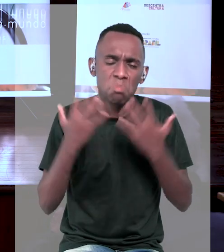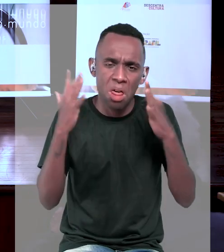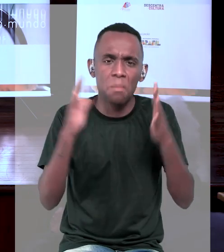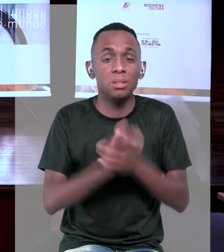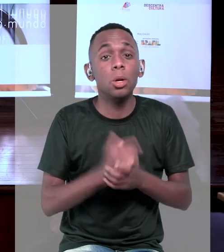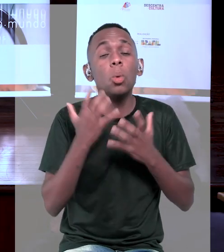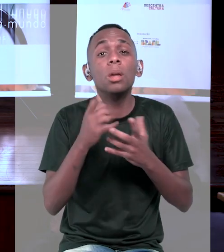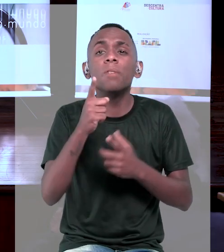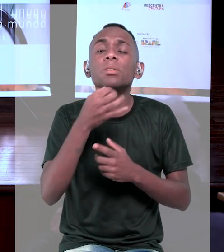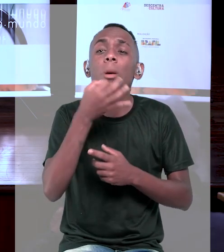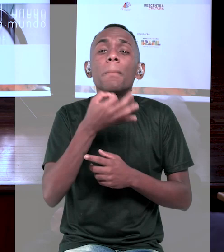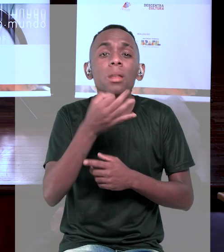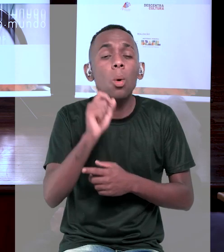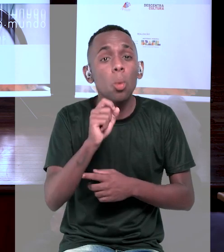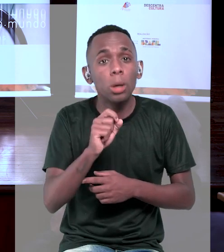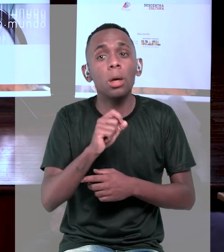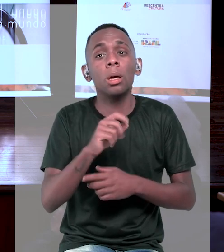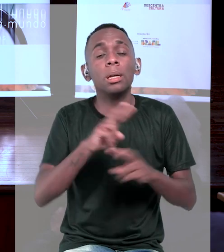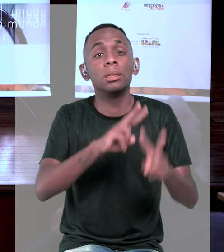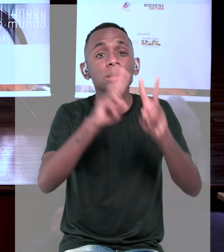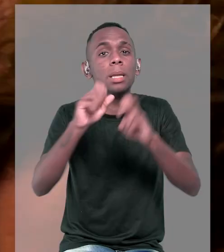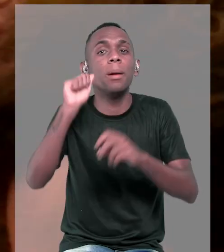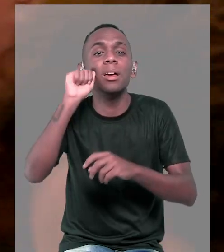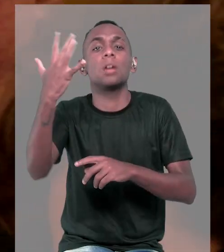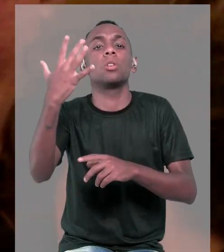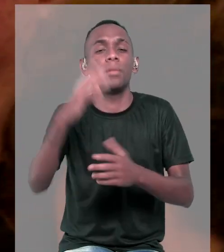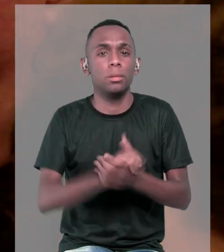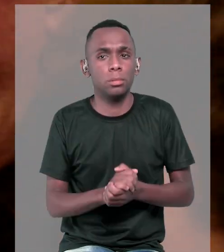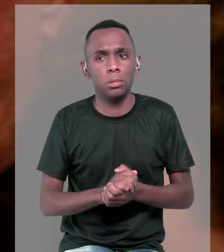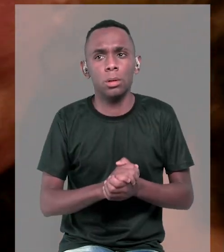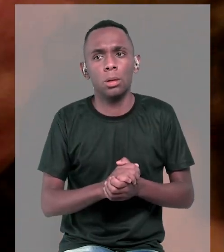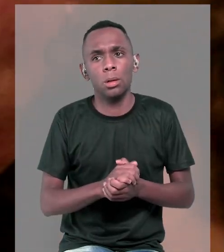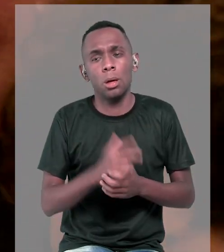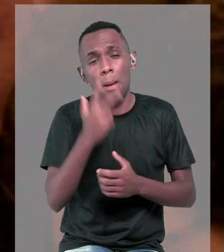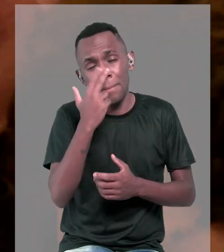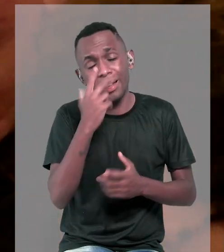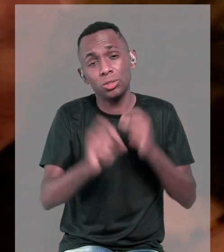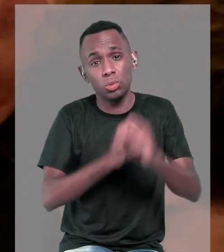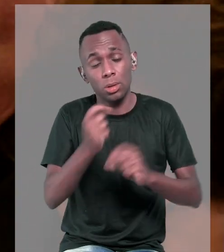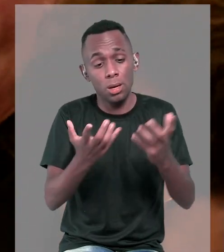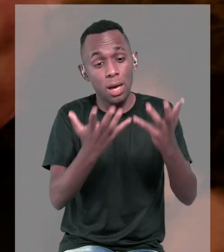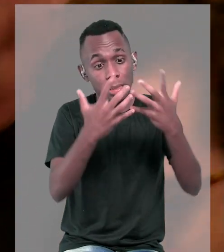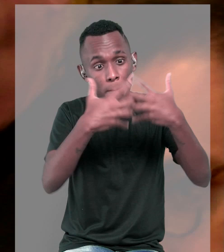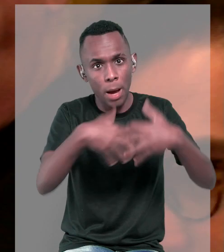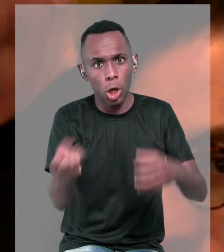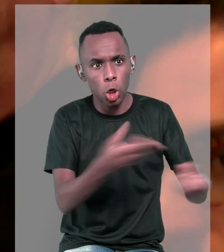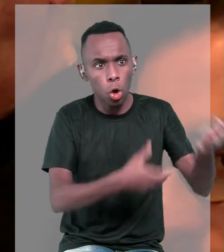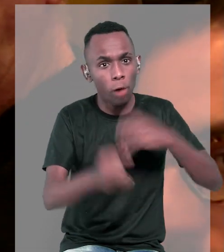comentasse a respeito da tomada de decisões. Me parece que as máquinas modernas estão cada vez tomando decisões melhor do que